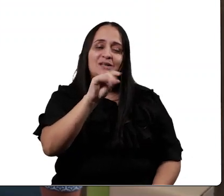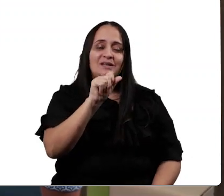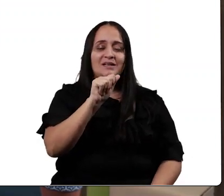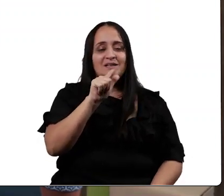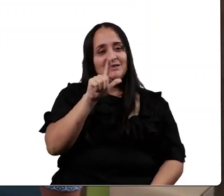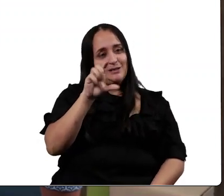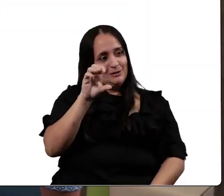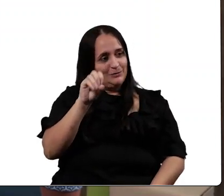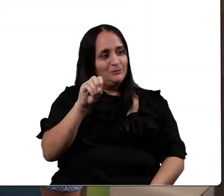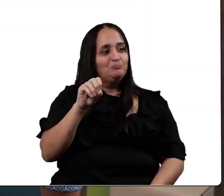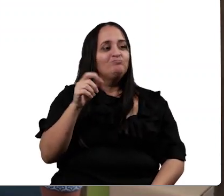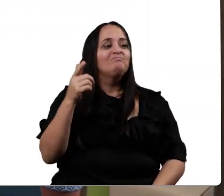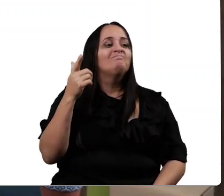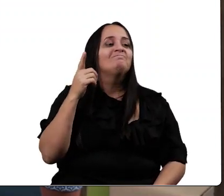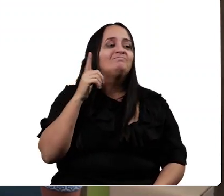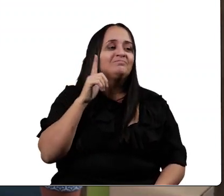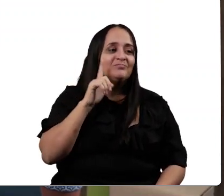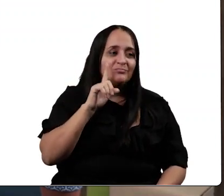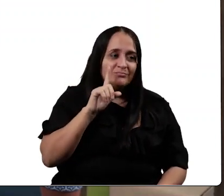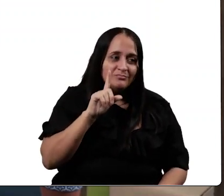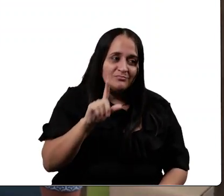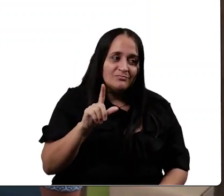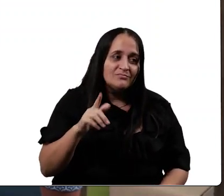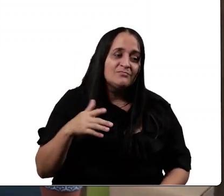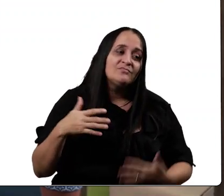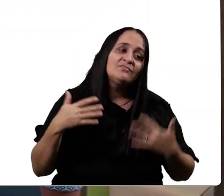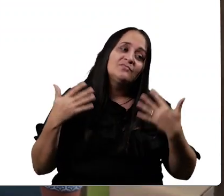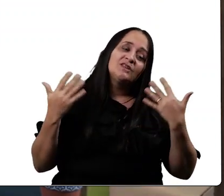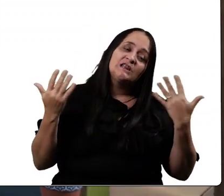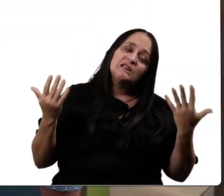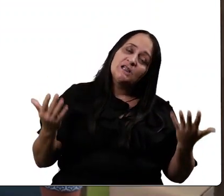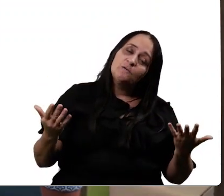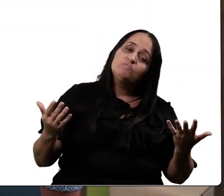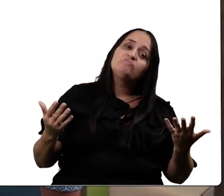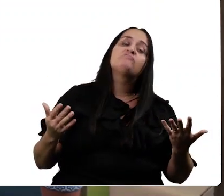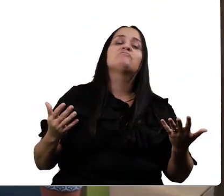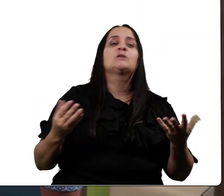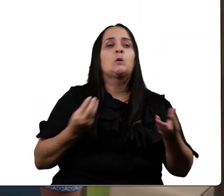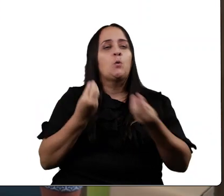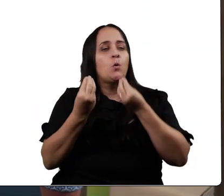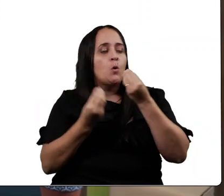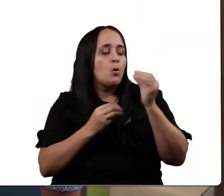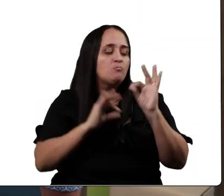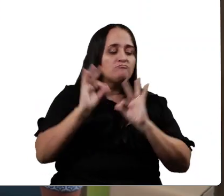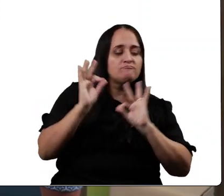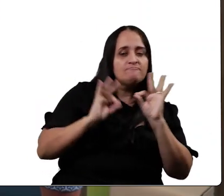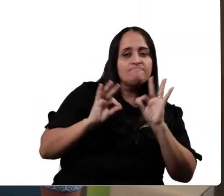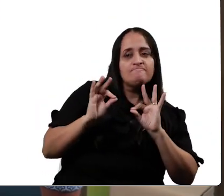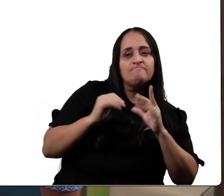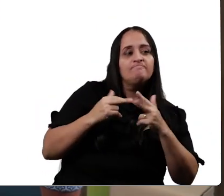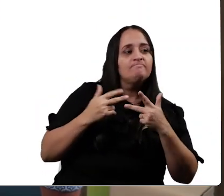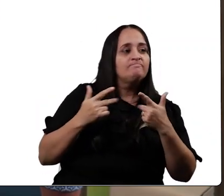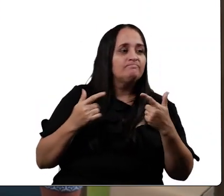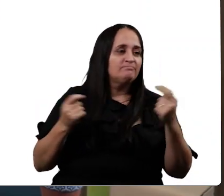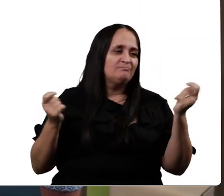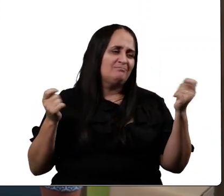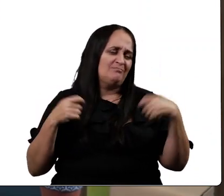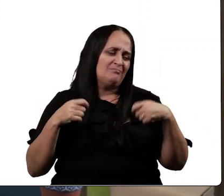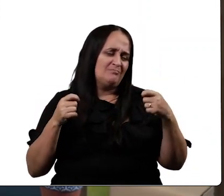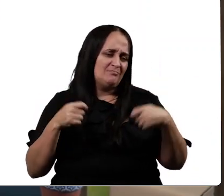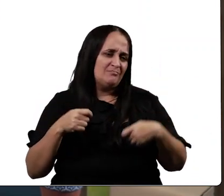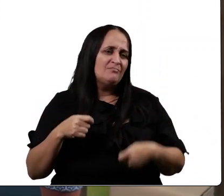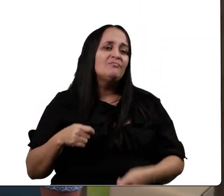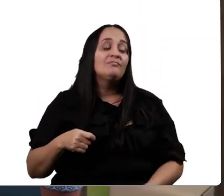título ele foi trabalhado de uma forma meio equivocada para dar uma certa curiosidade a gente. Mas apesar disso,